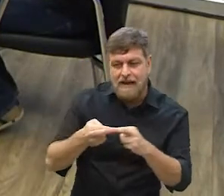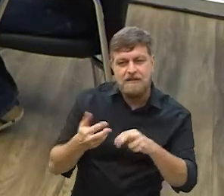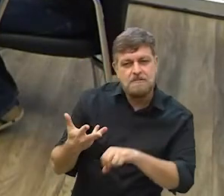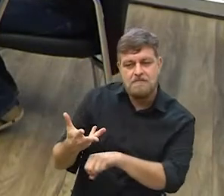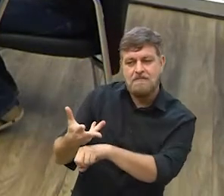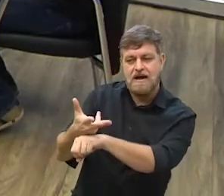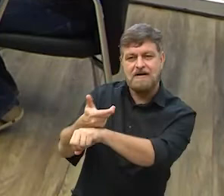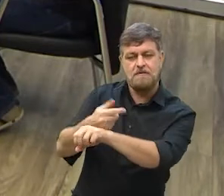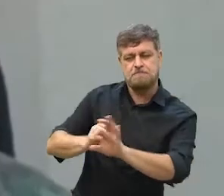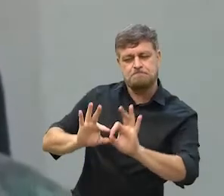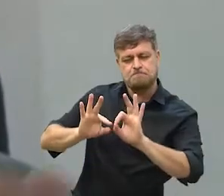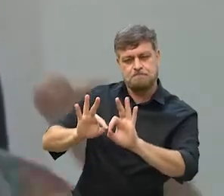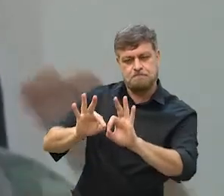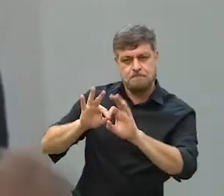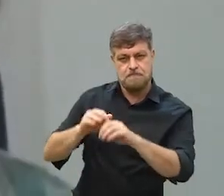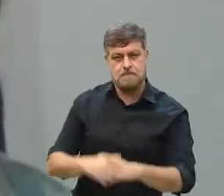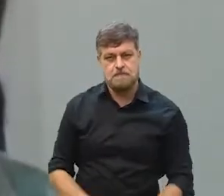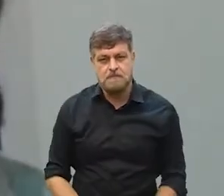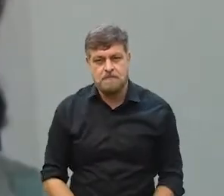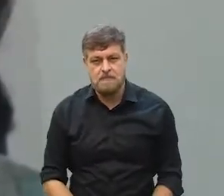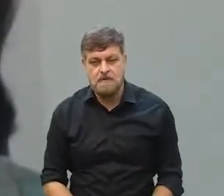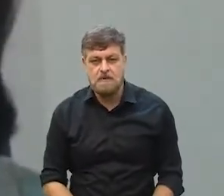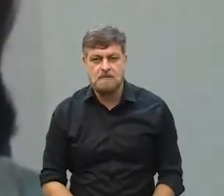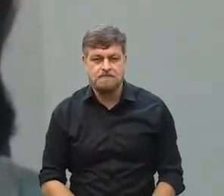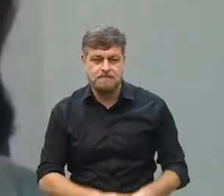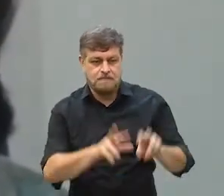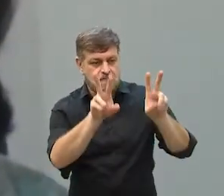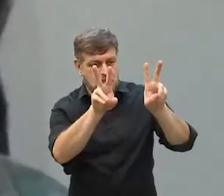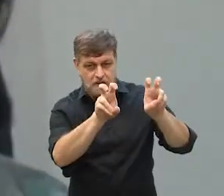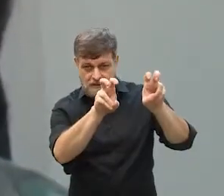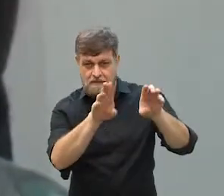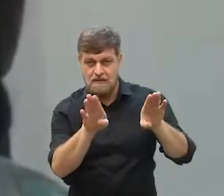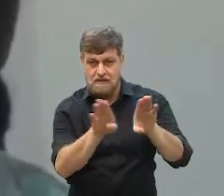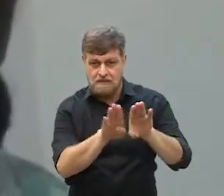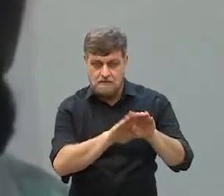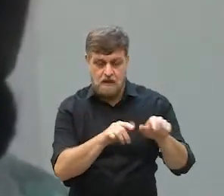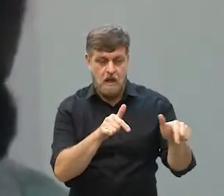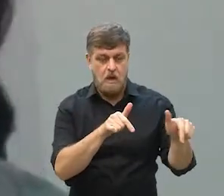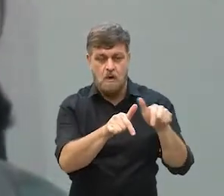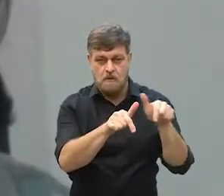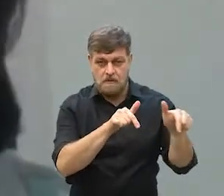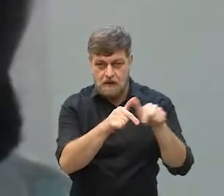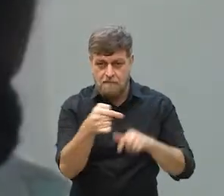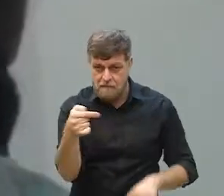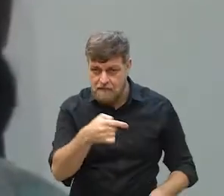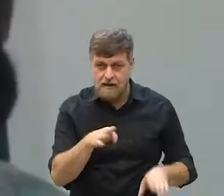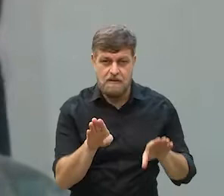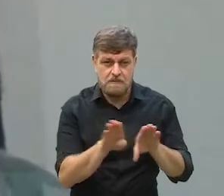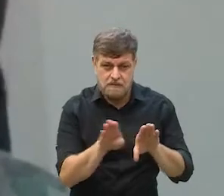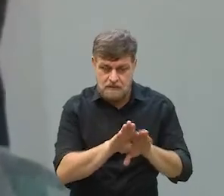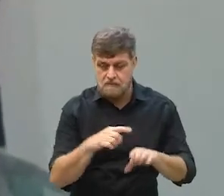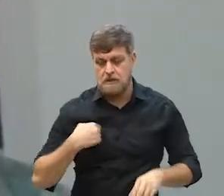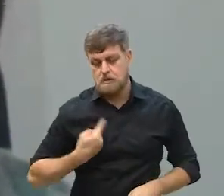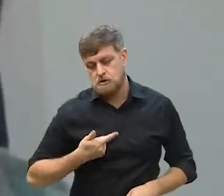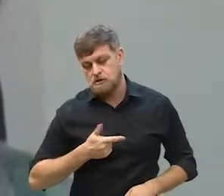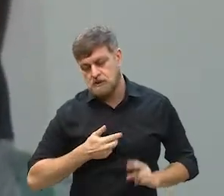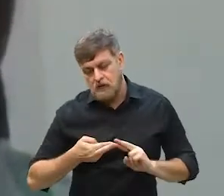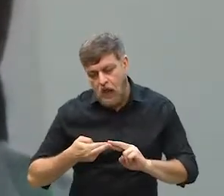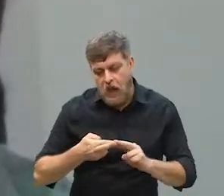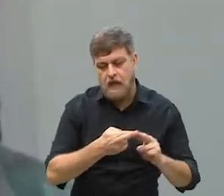maravilhosa e belíssima. A questão mesmo dos serviços oferecidos, também nós temos redes